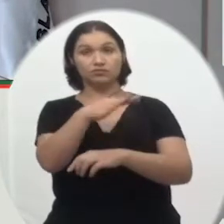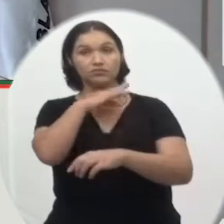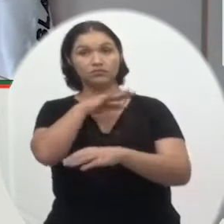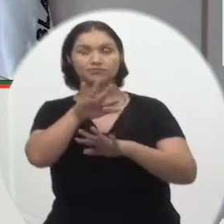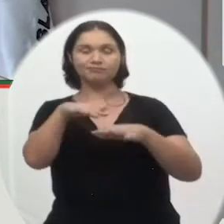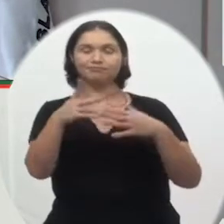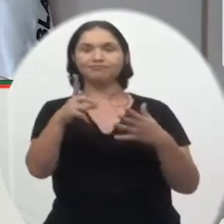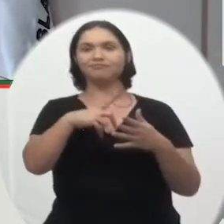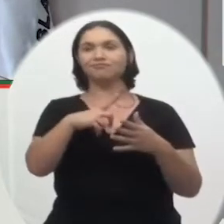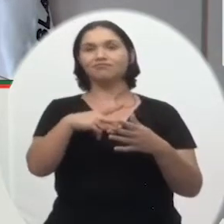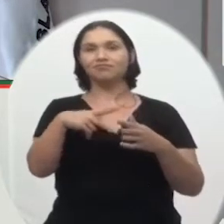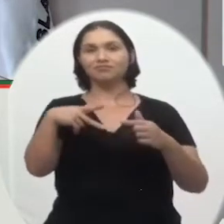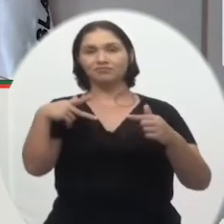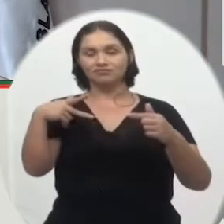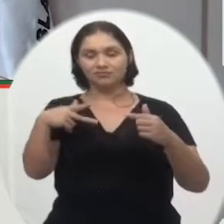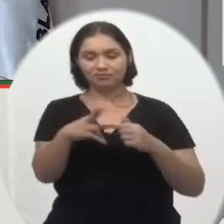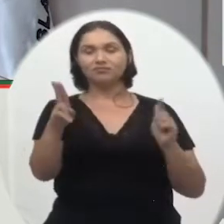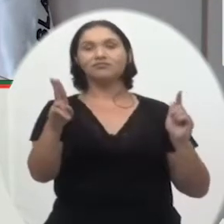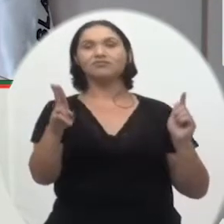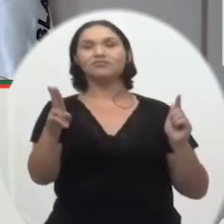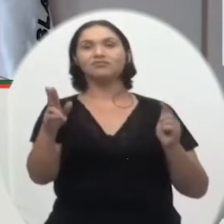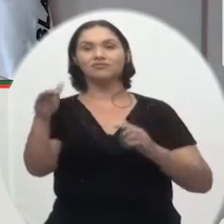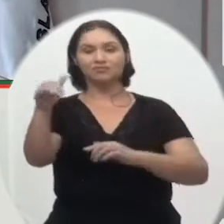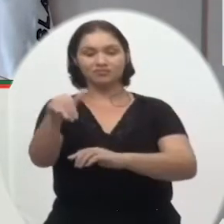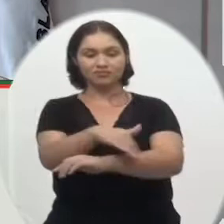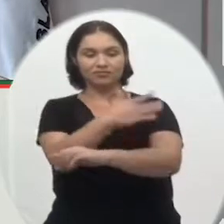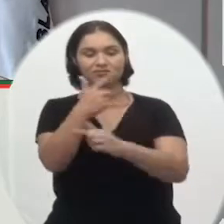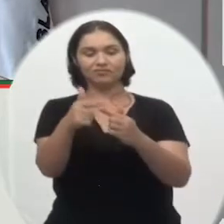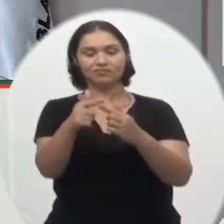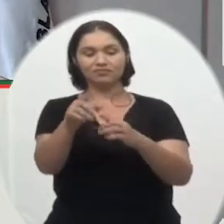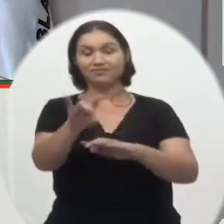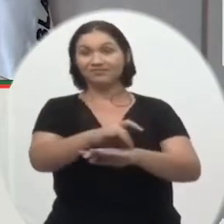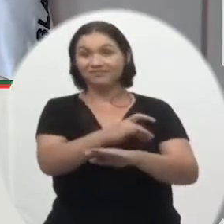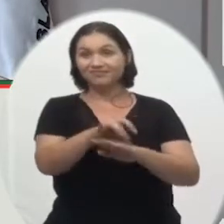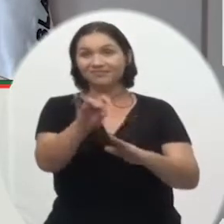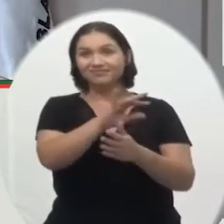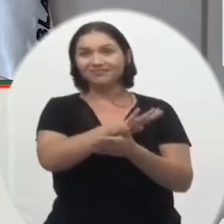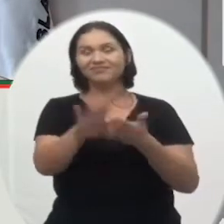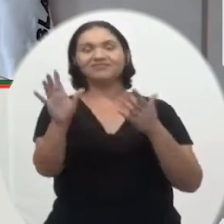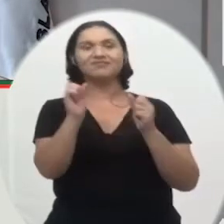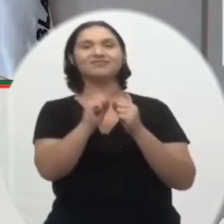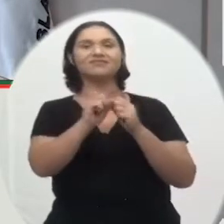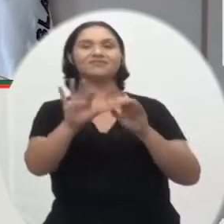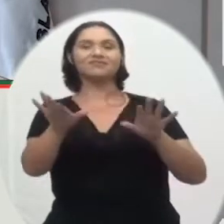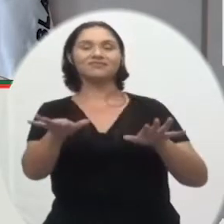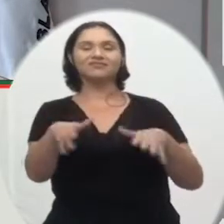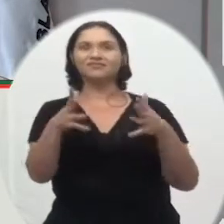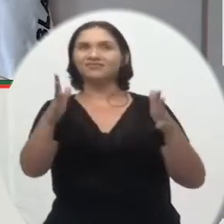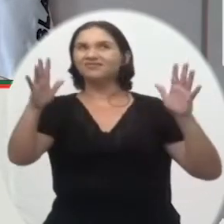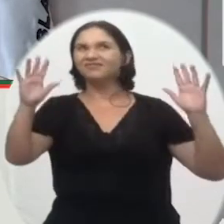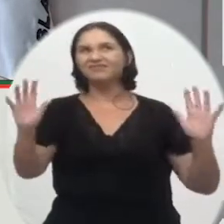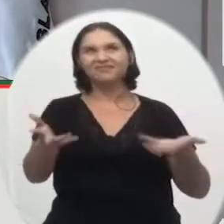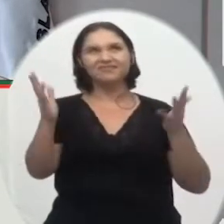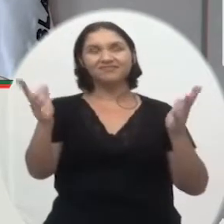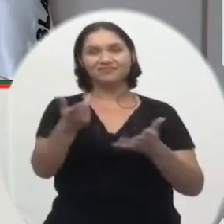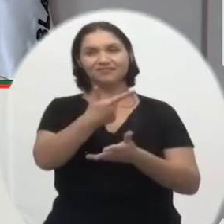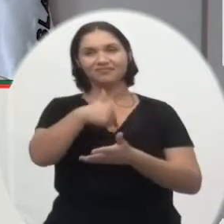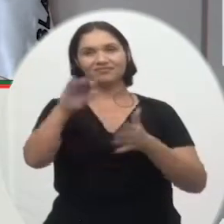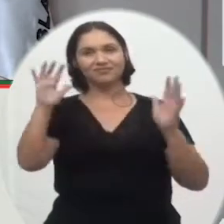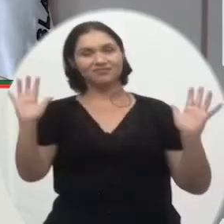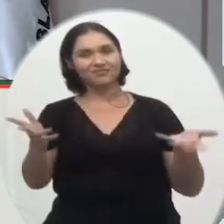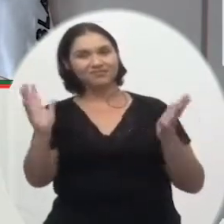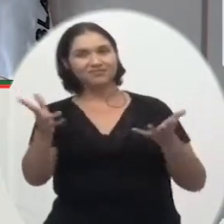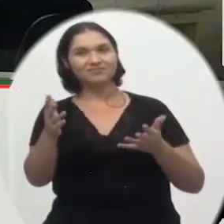inauguração neste sábado. Então foi um sábado festivo, né? A gente comemorando aí as inaugurações e as melhorias na nossa cidade.